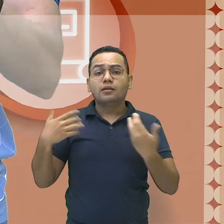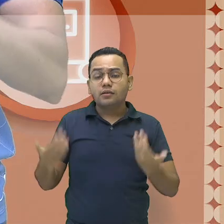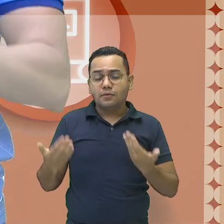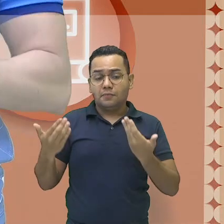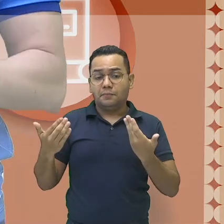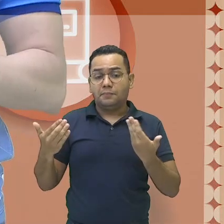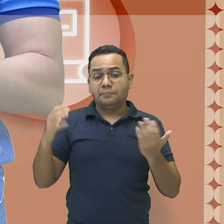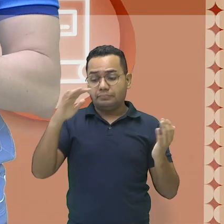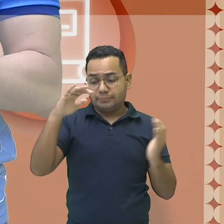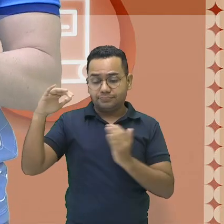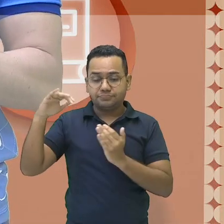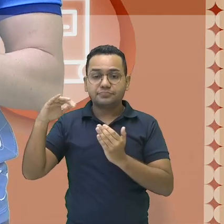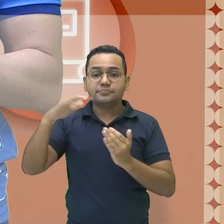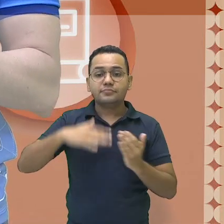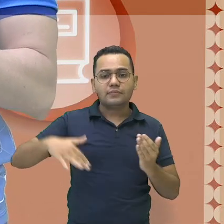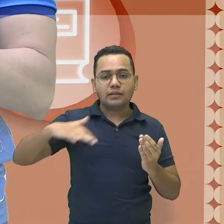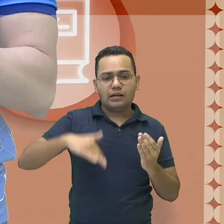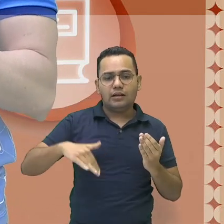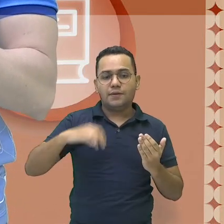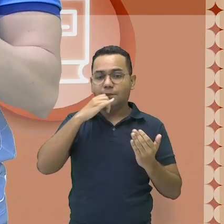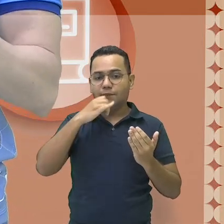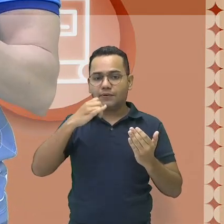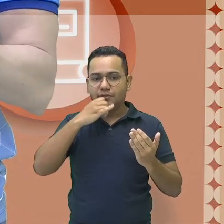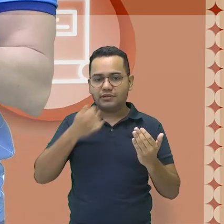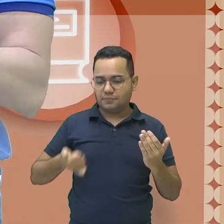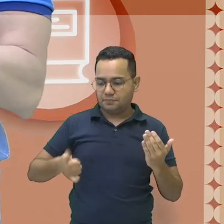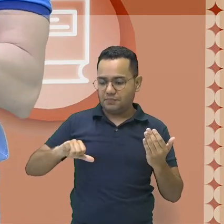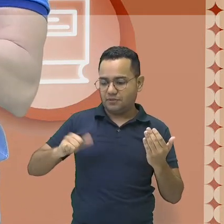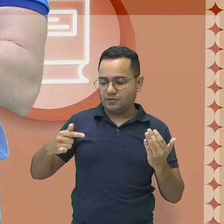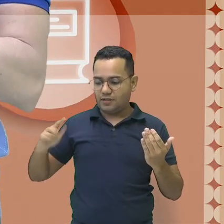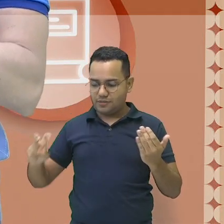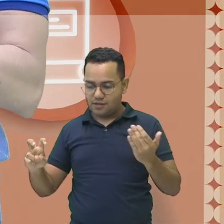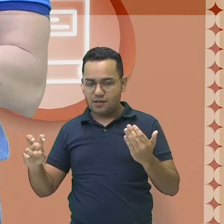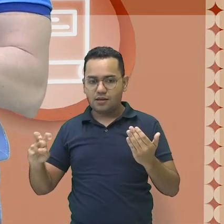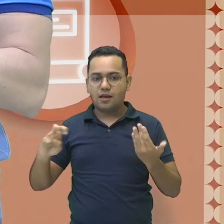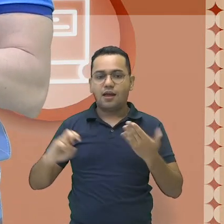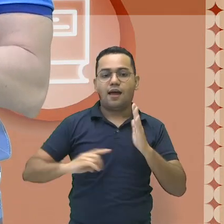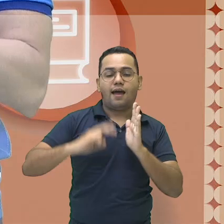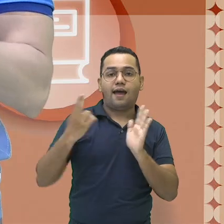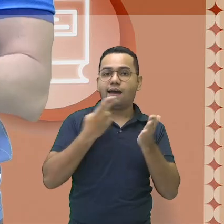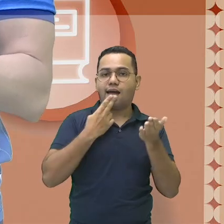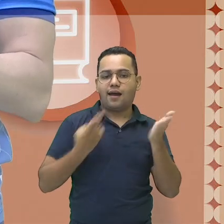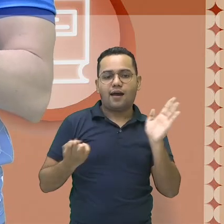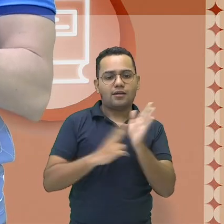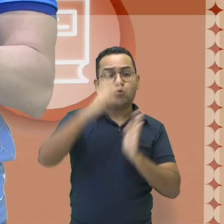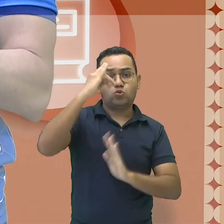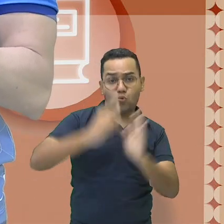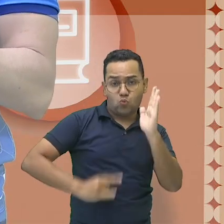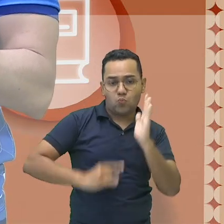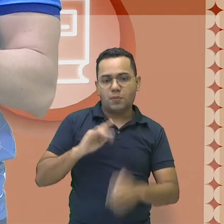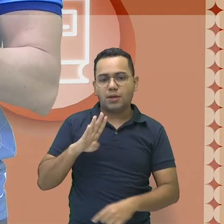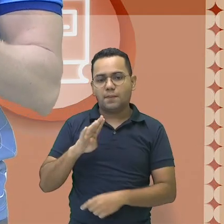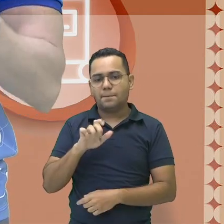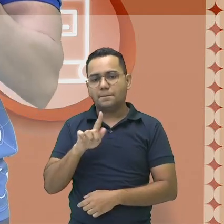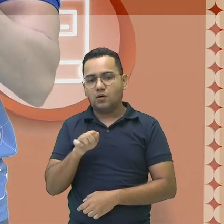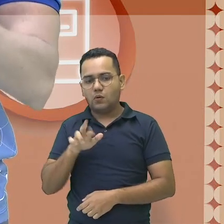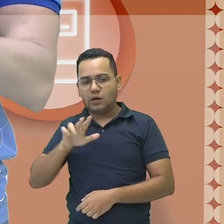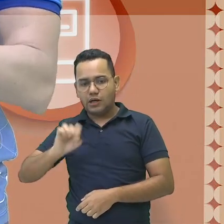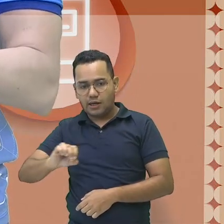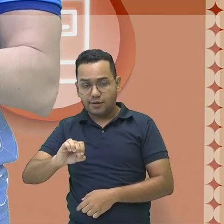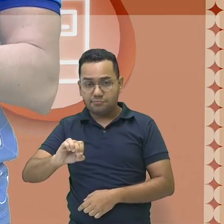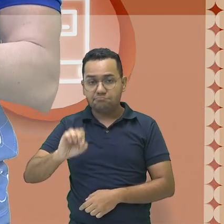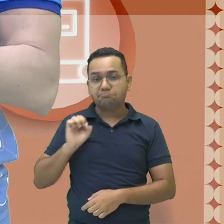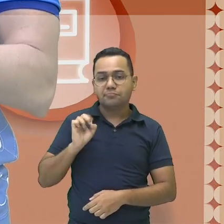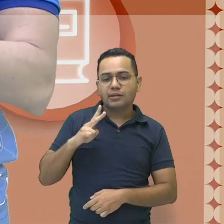ali a educação ambiental no contexto internacional. É o caso, por exemplo, da Carta de Belgrado, de 1975, tá? E a Conferência